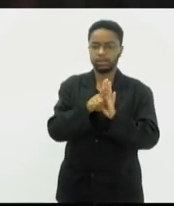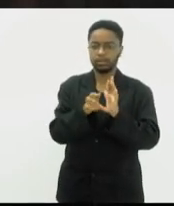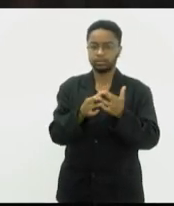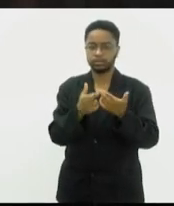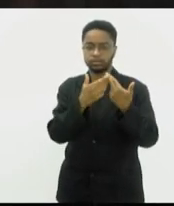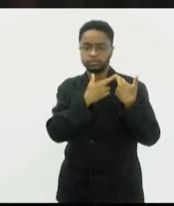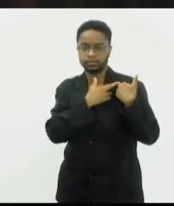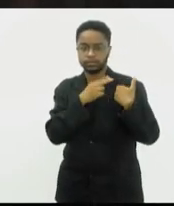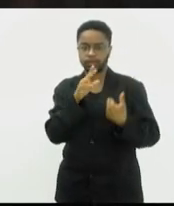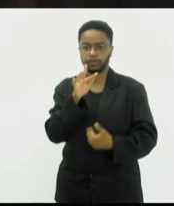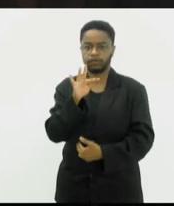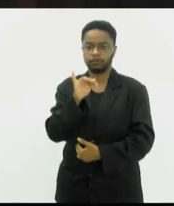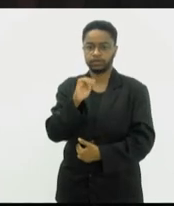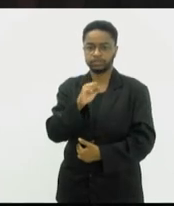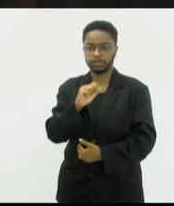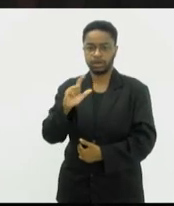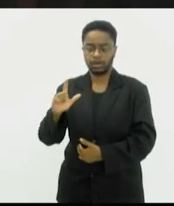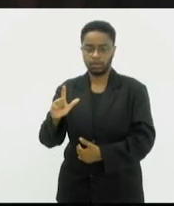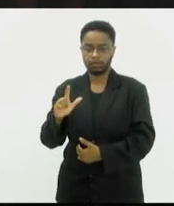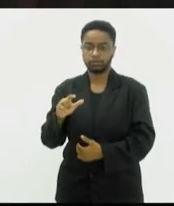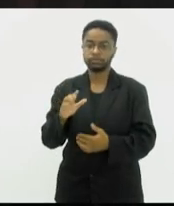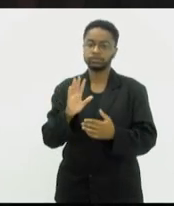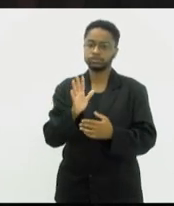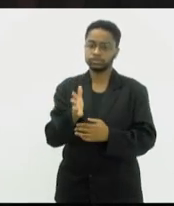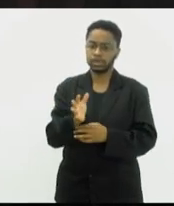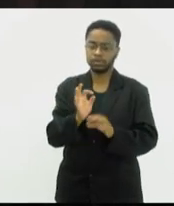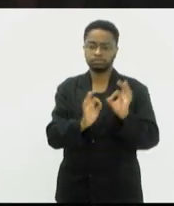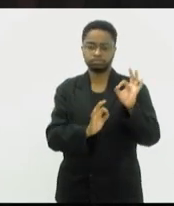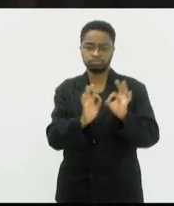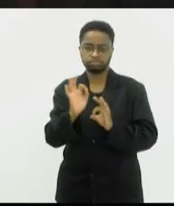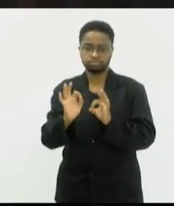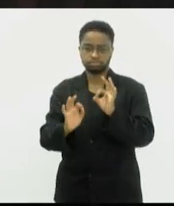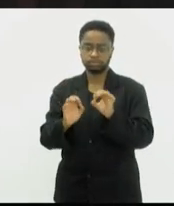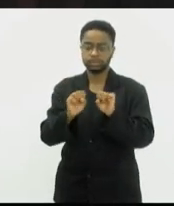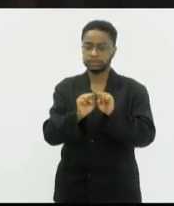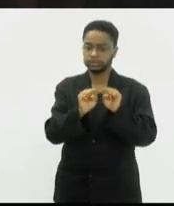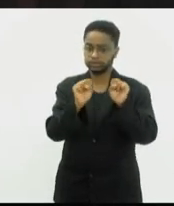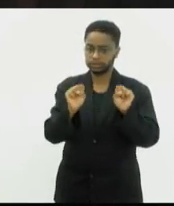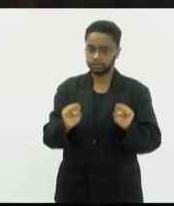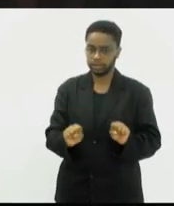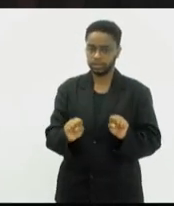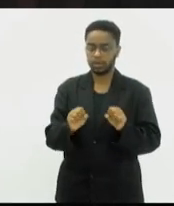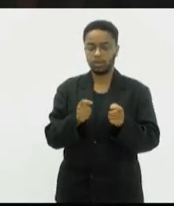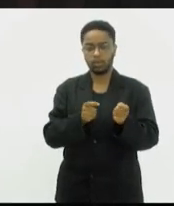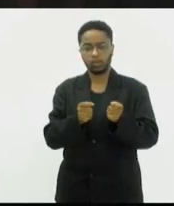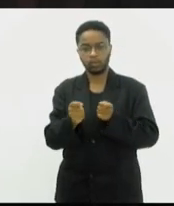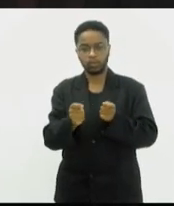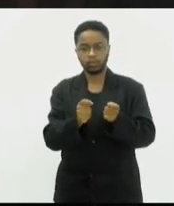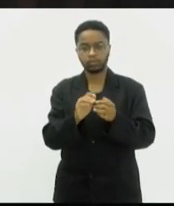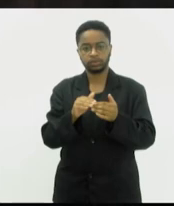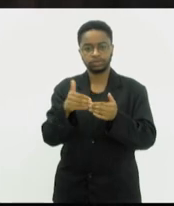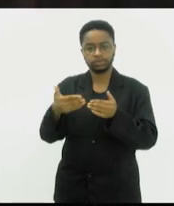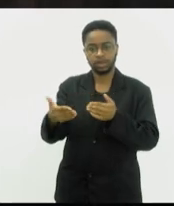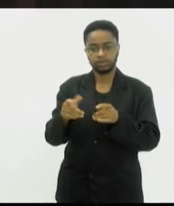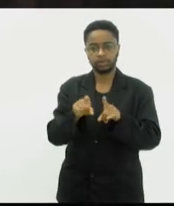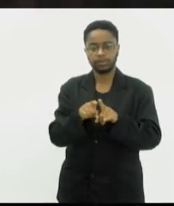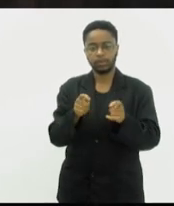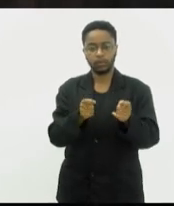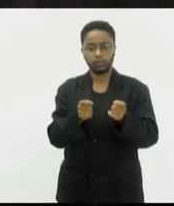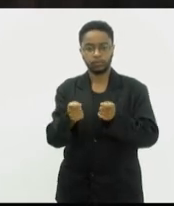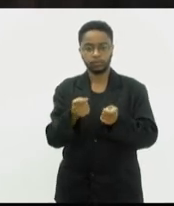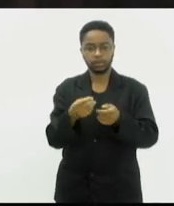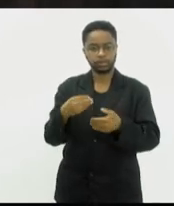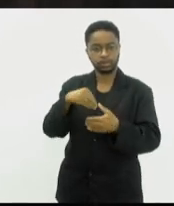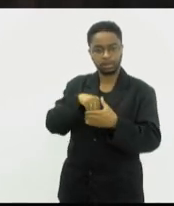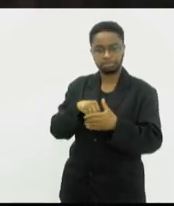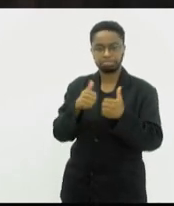responsabilidade fiscal, né? Elas engendraram um sistema de controle externo e controle interno muito